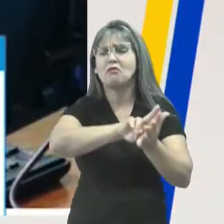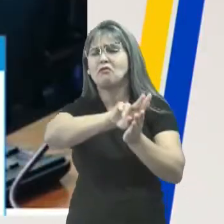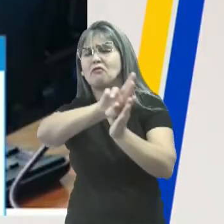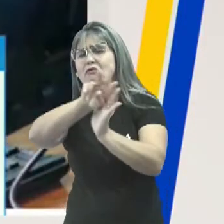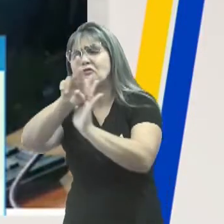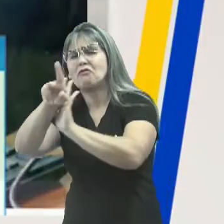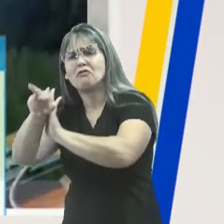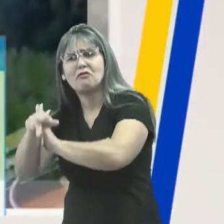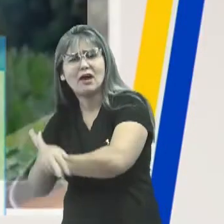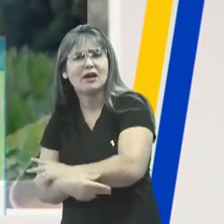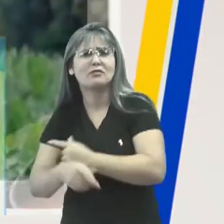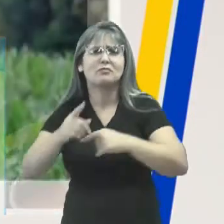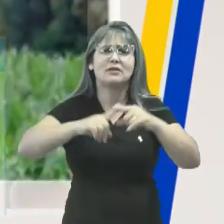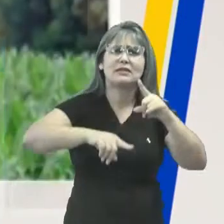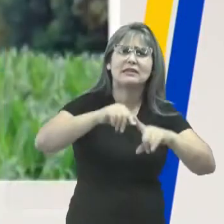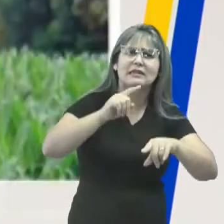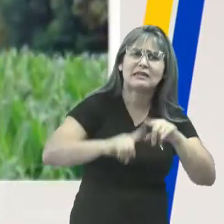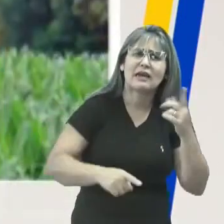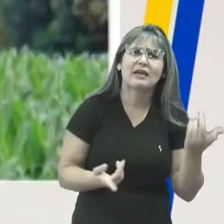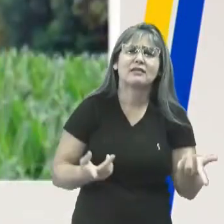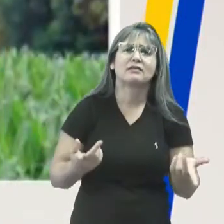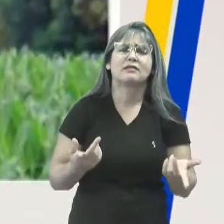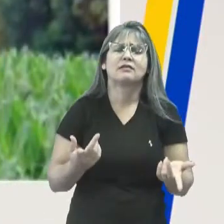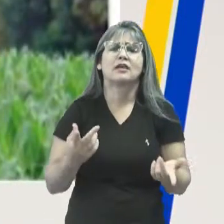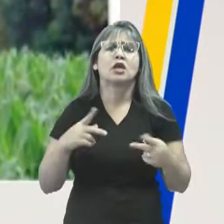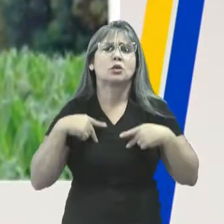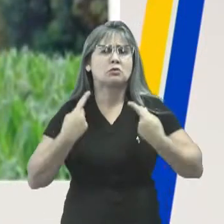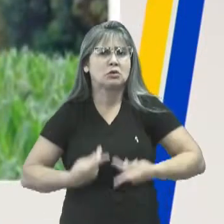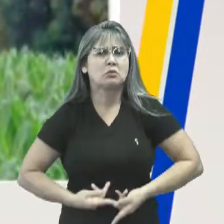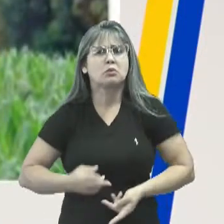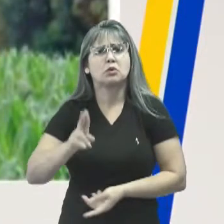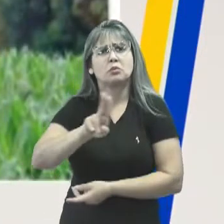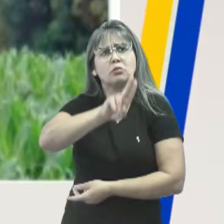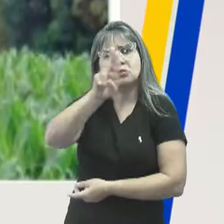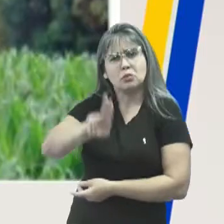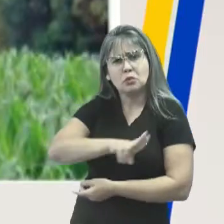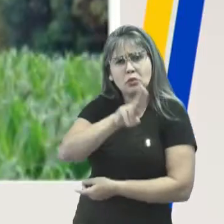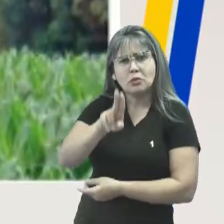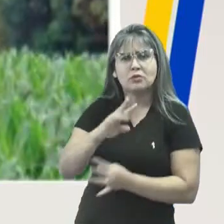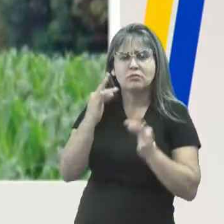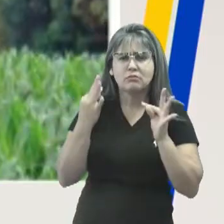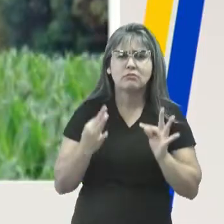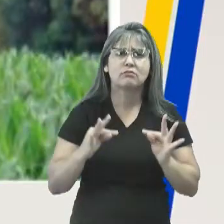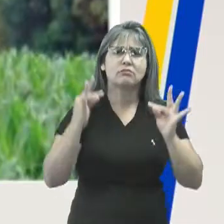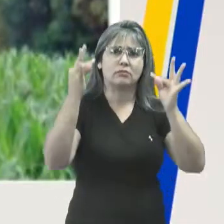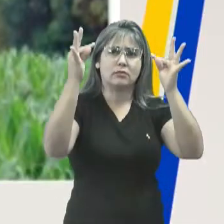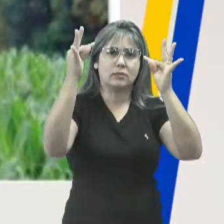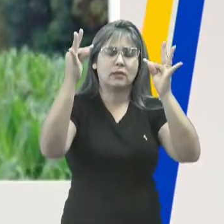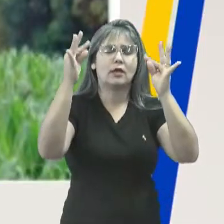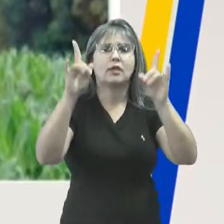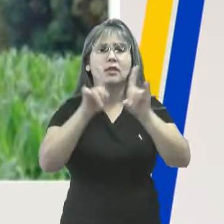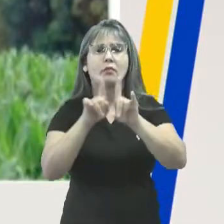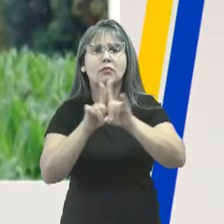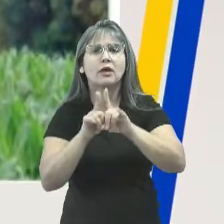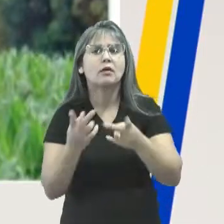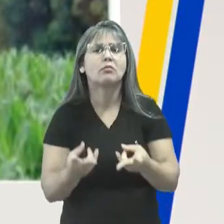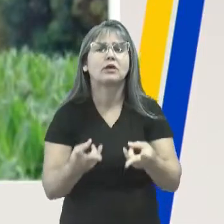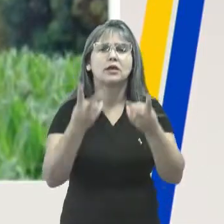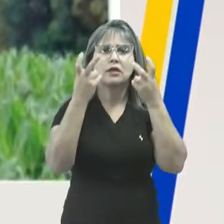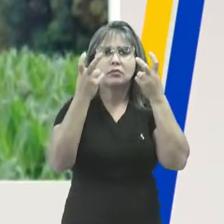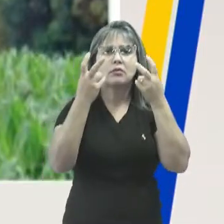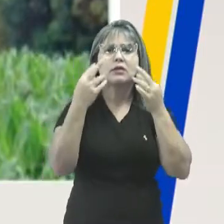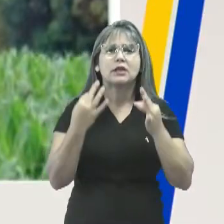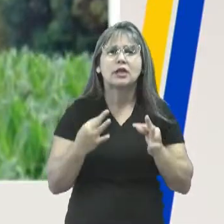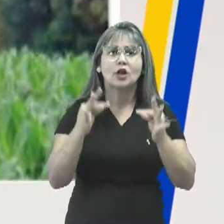utiliza aí, ele utiliza incorporando uma grande quantidade de tecnologia. Vimos também que as tecnologias aparecem no